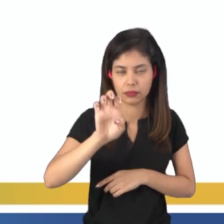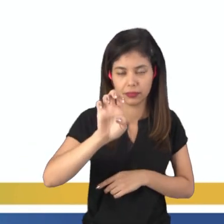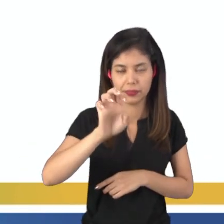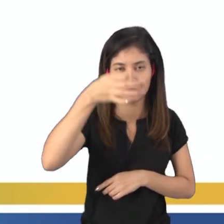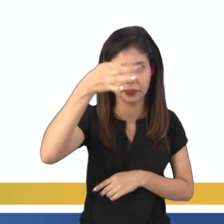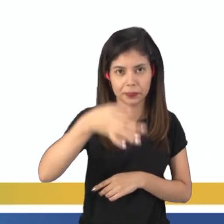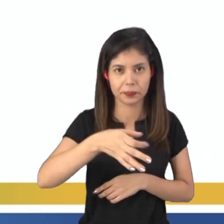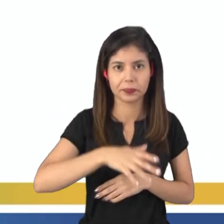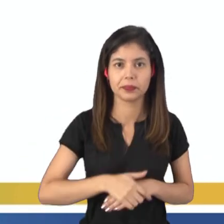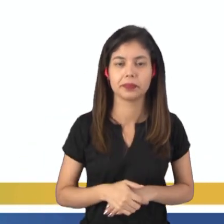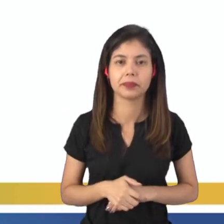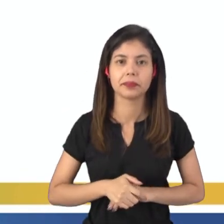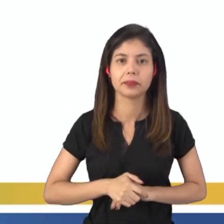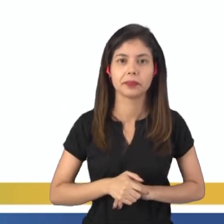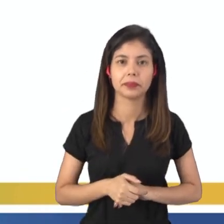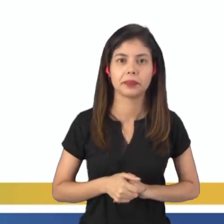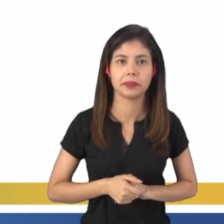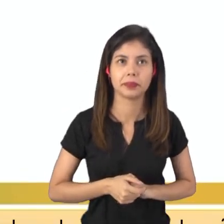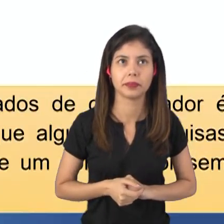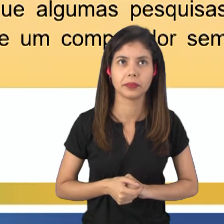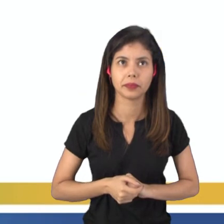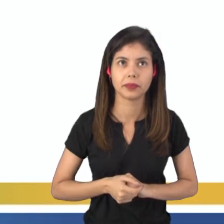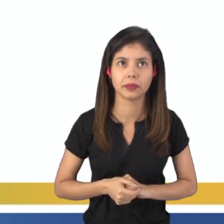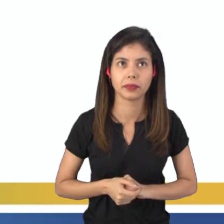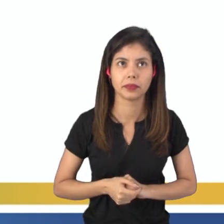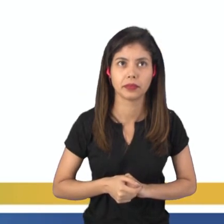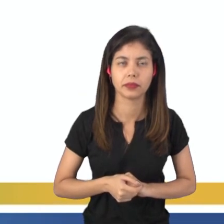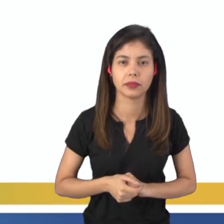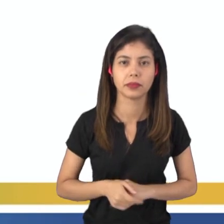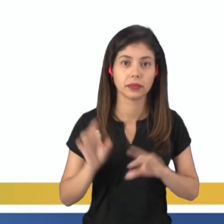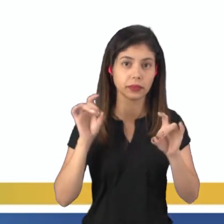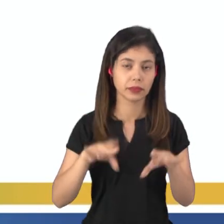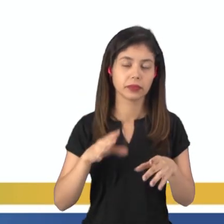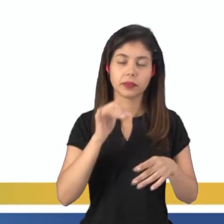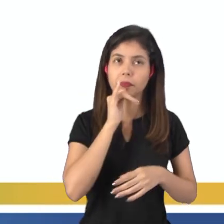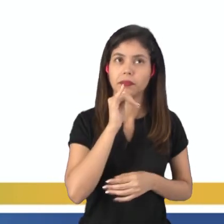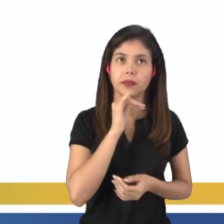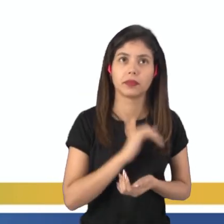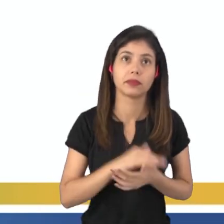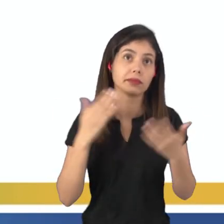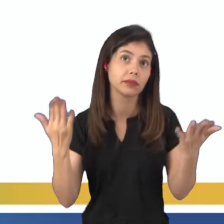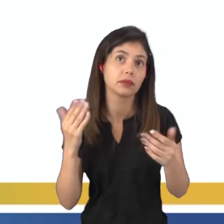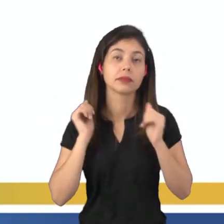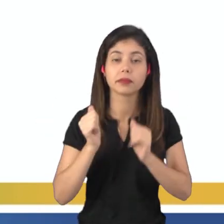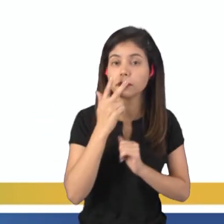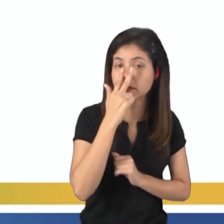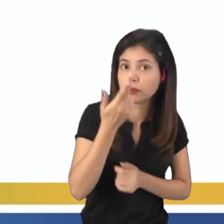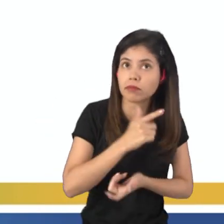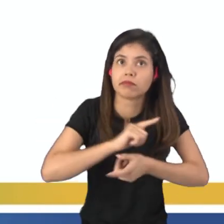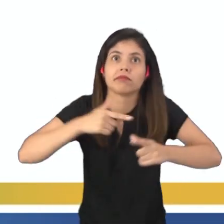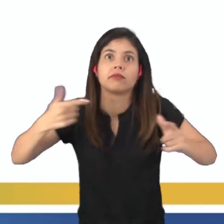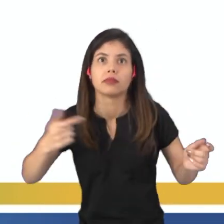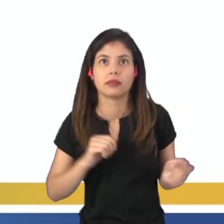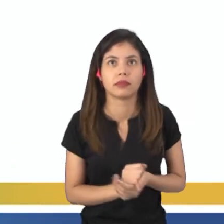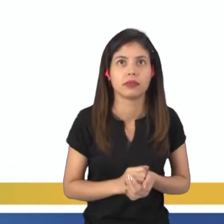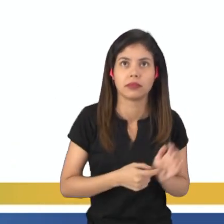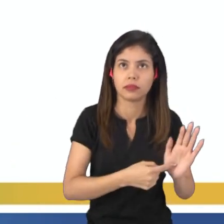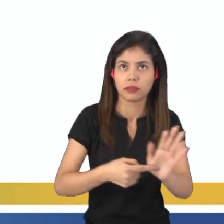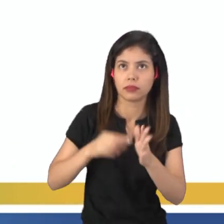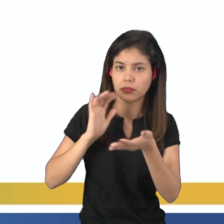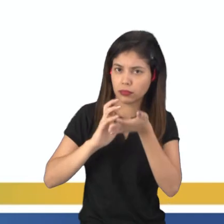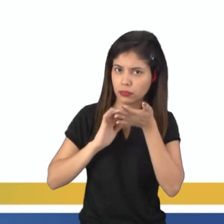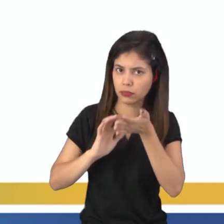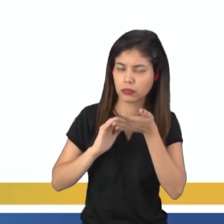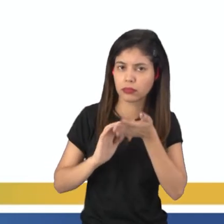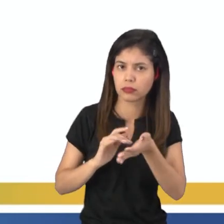alternativa correta. Muito bem. Então, vamos aí para o nosso último exemplo. Então, embora possa parecer exagero, né, a sujeira encontrada